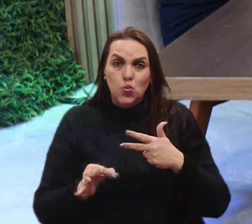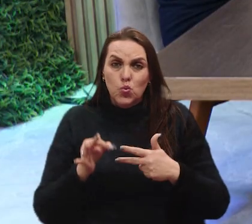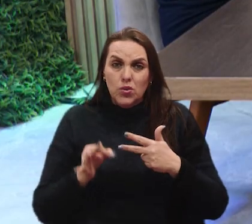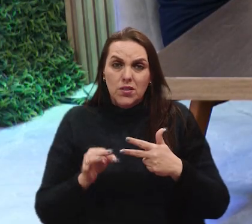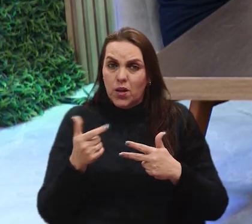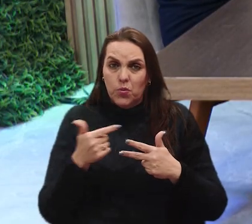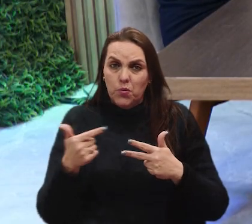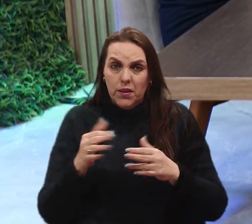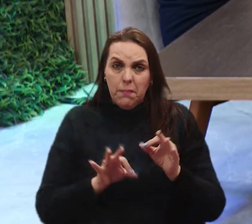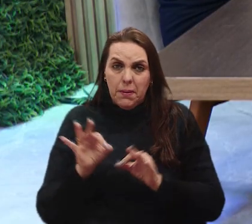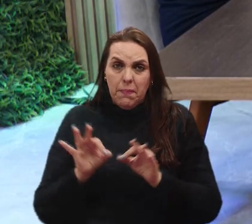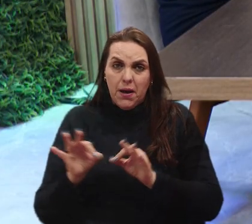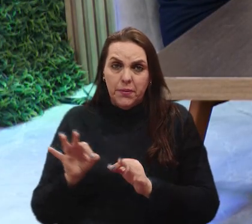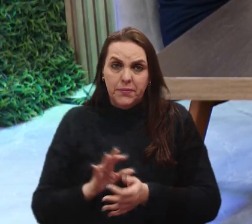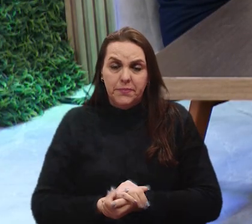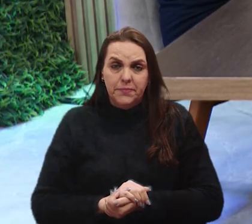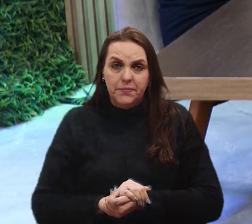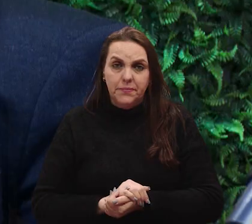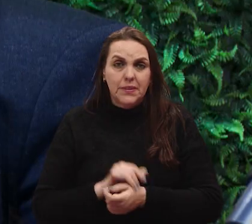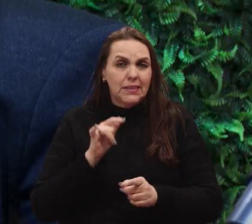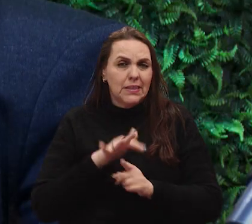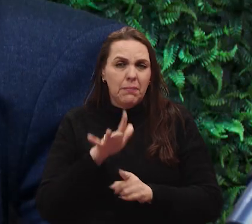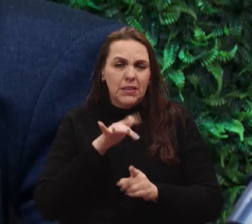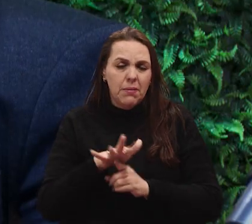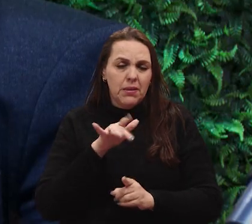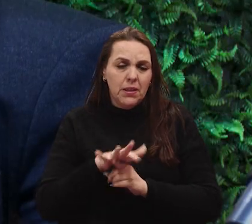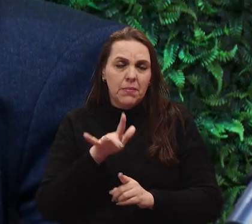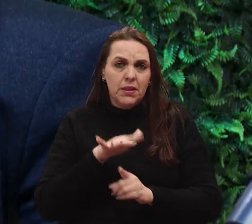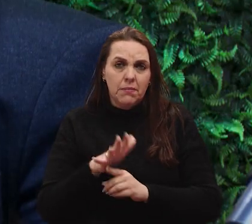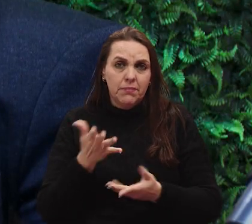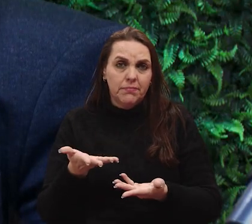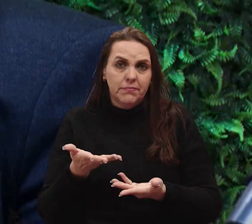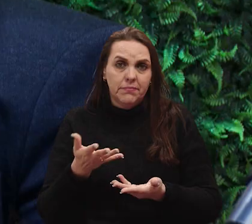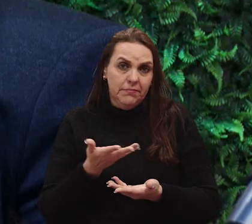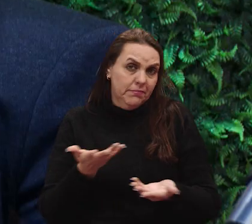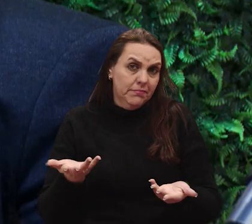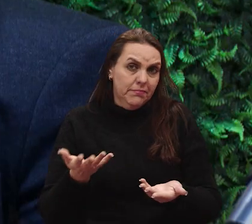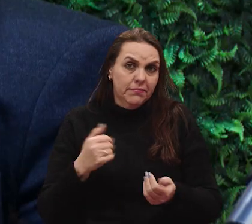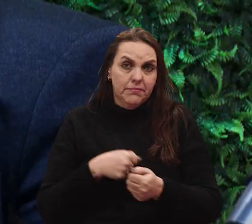gente, para isso. A demanda é muito grande, está represada.